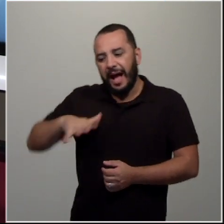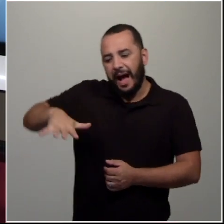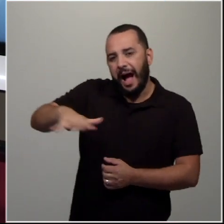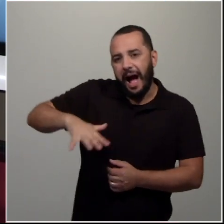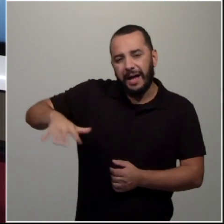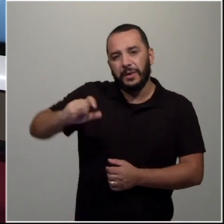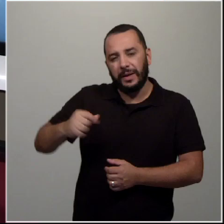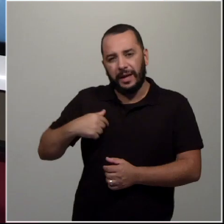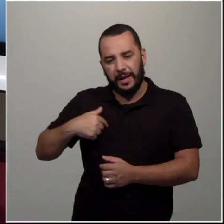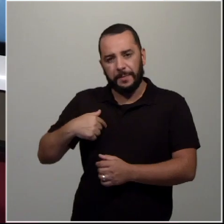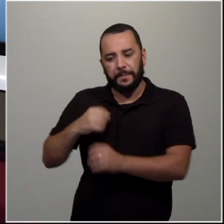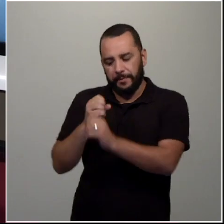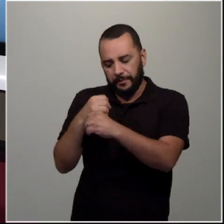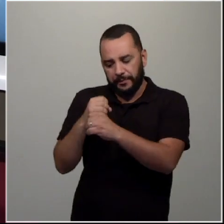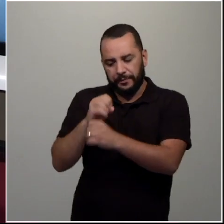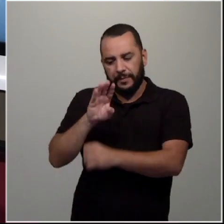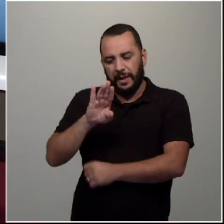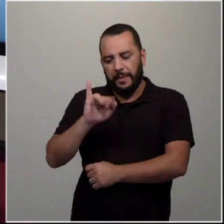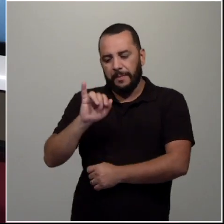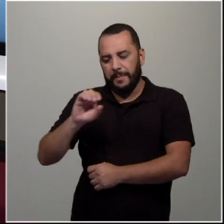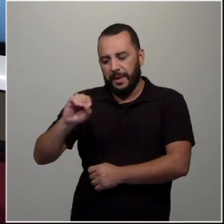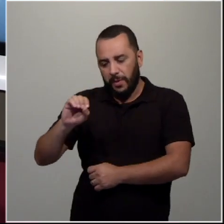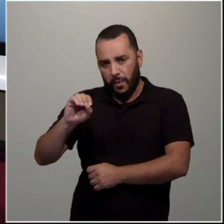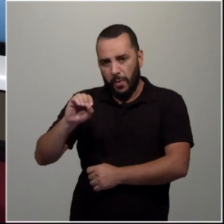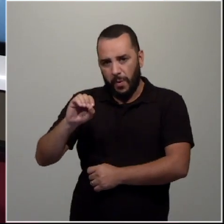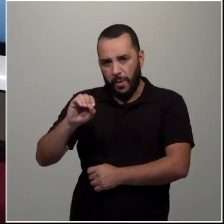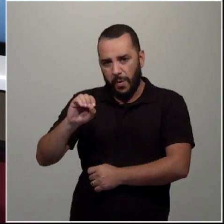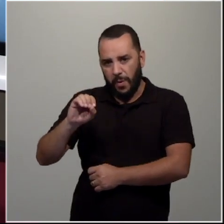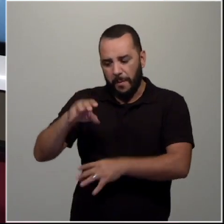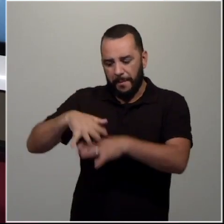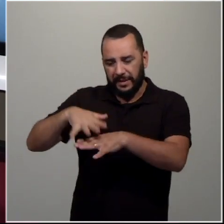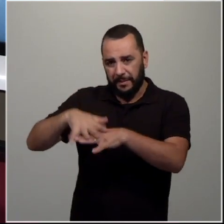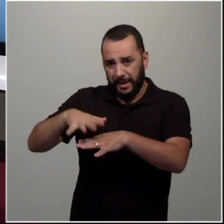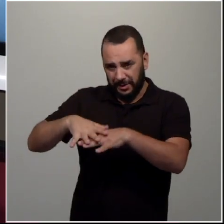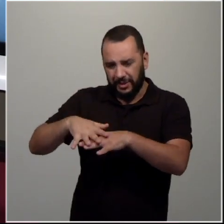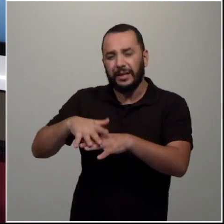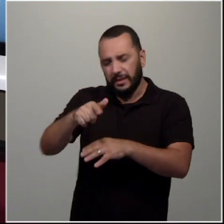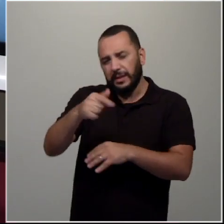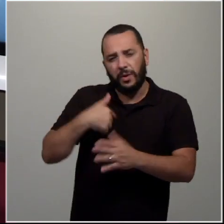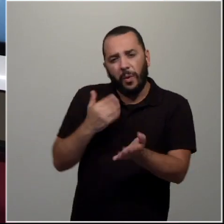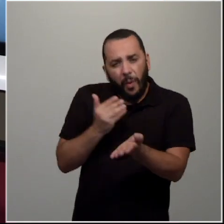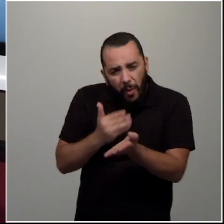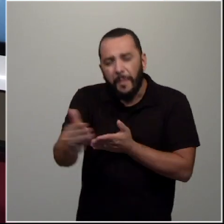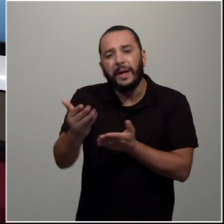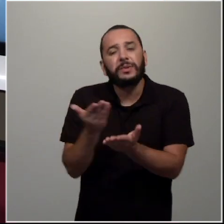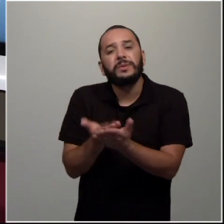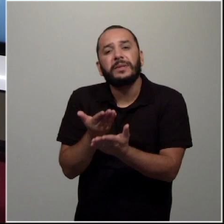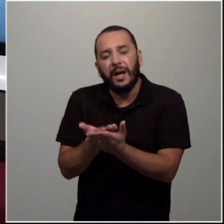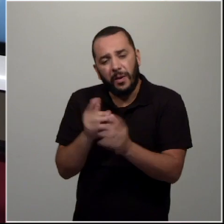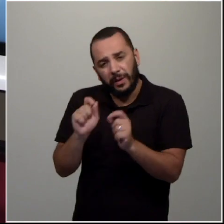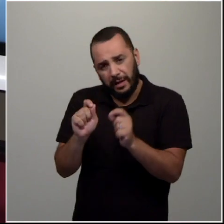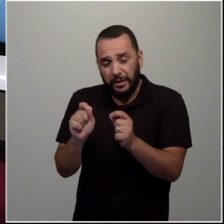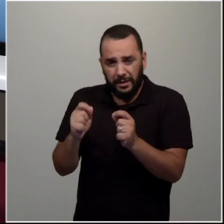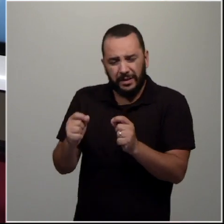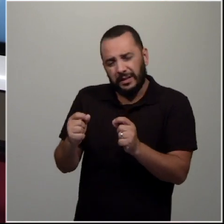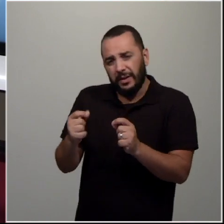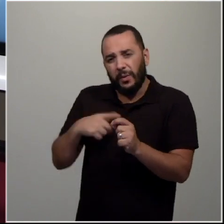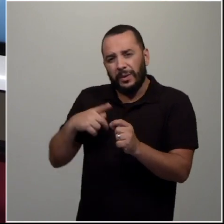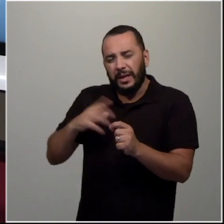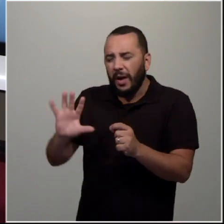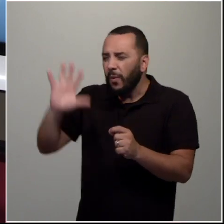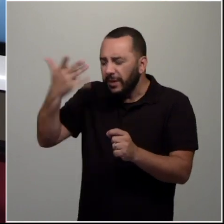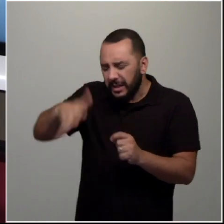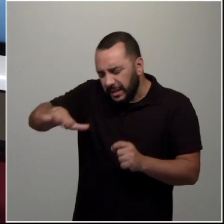temática então vamos começar a estudar fenômenos no caso do bb o matemático não se cometa começar a estudar fenômenos típicos da